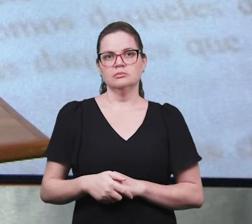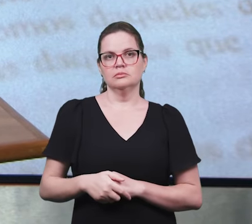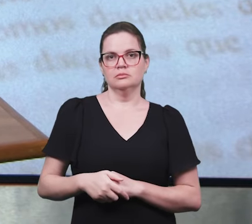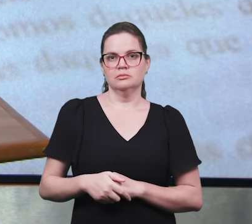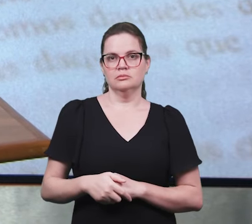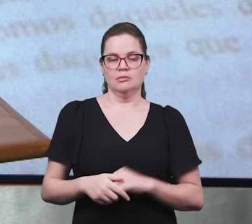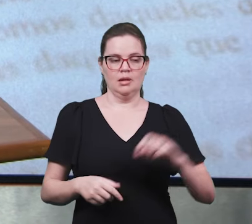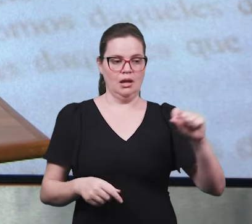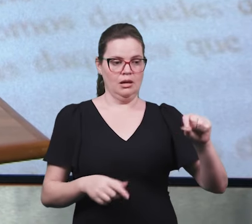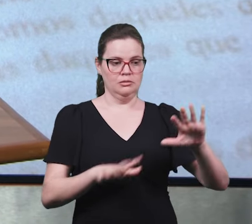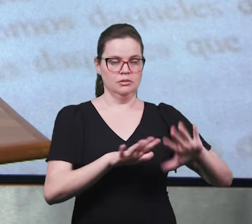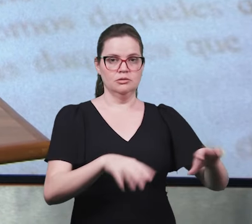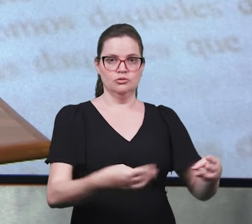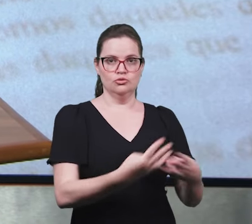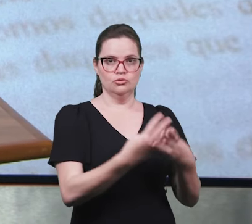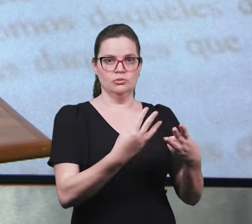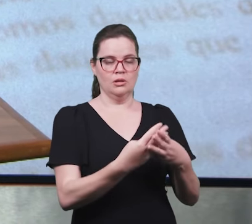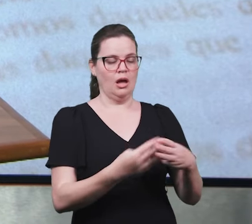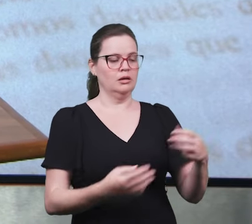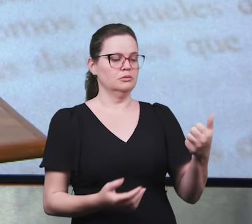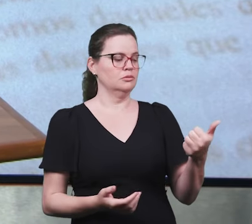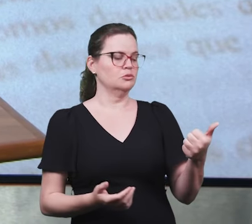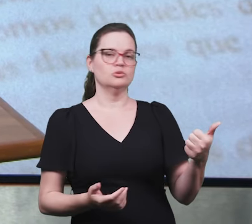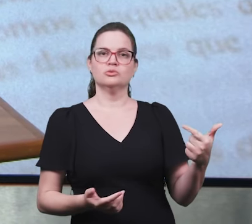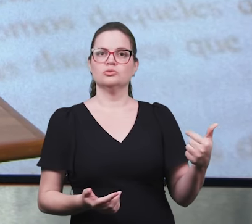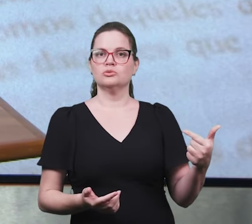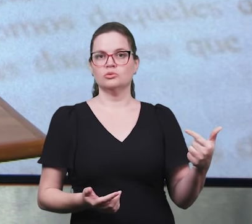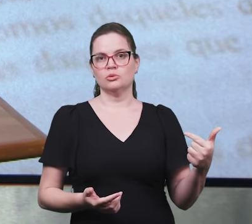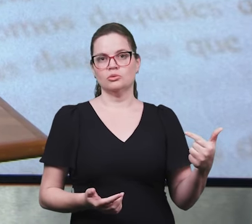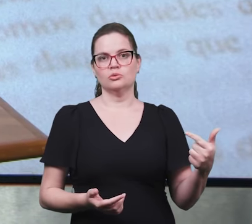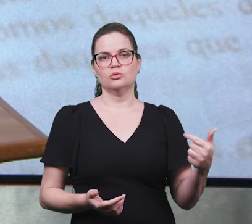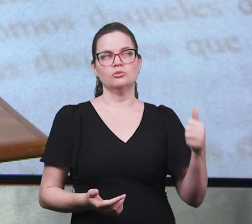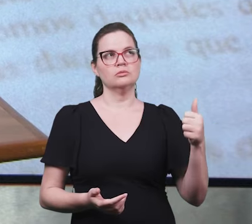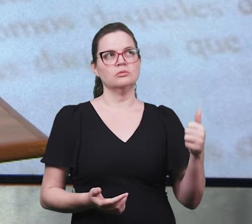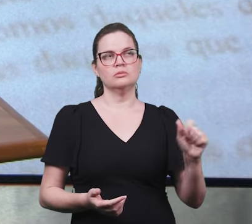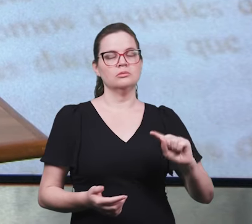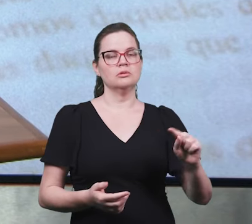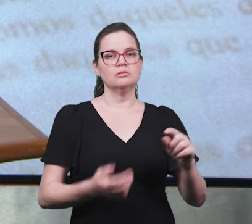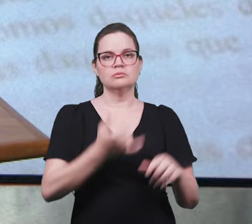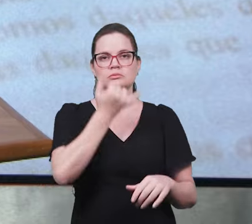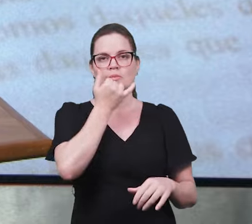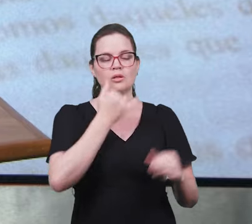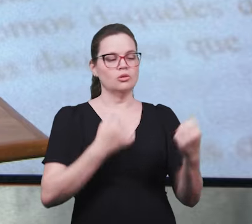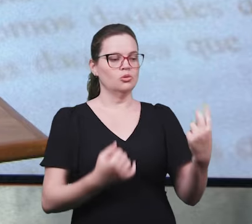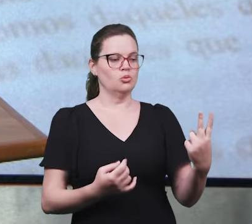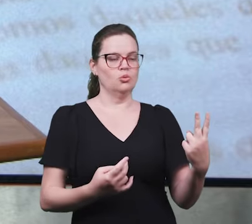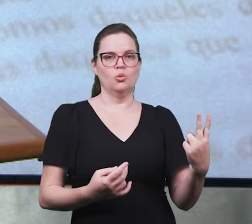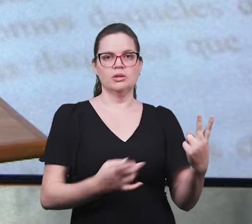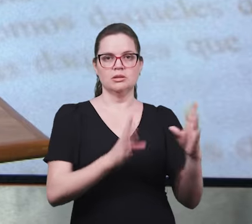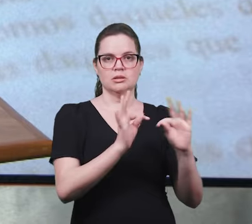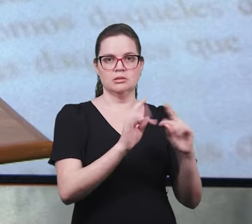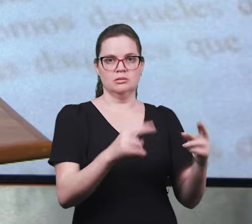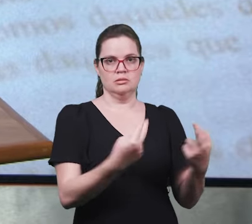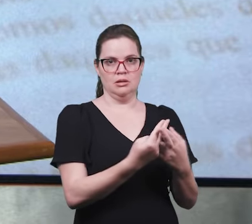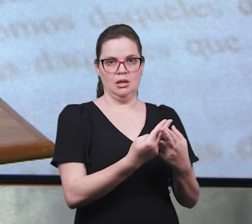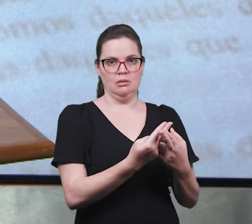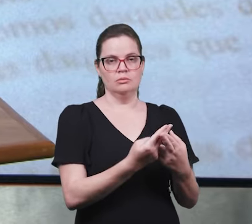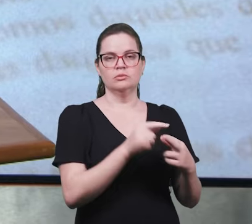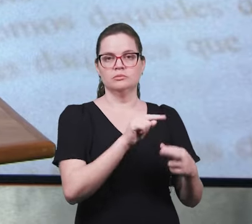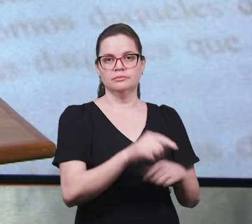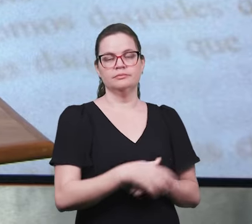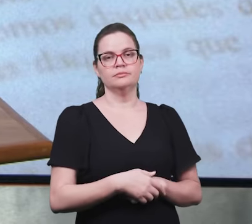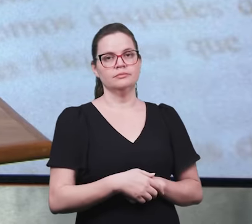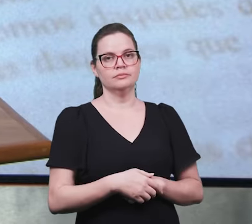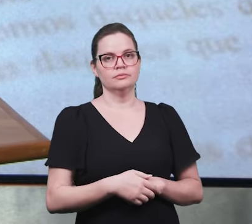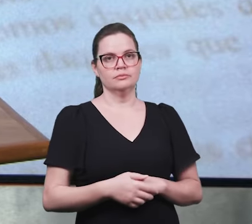das 12 tribos de Israel. E o reino do sul, chamado de Judá, passou a ser formado